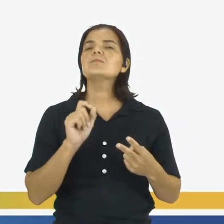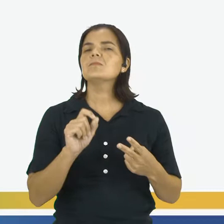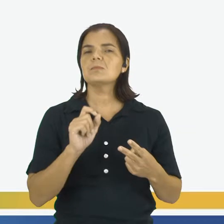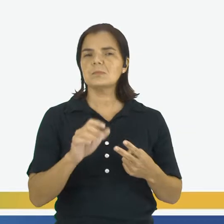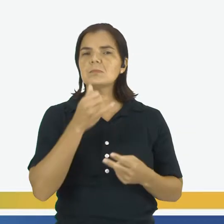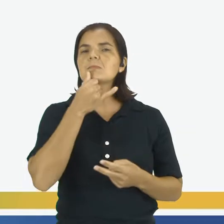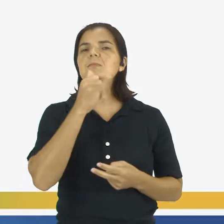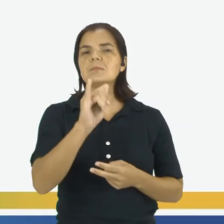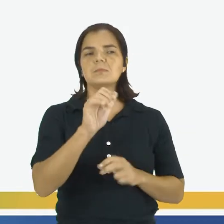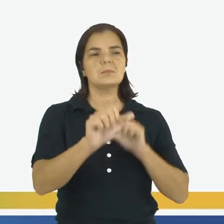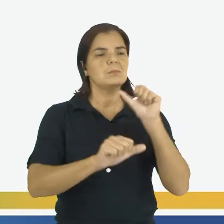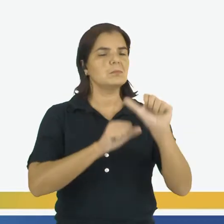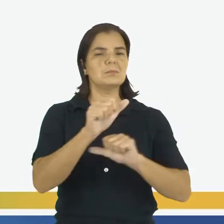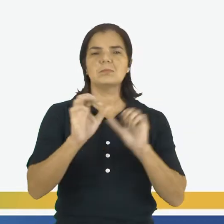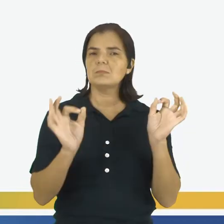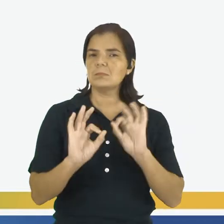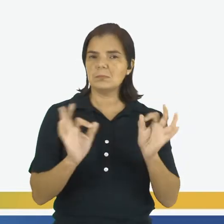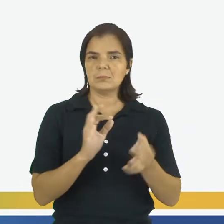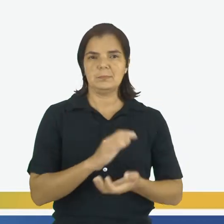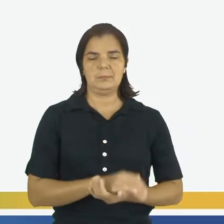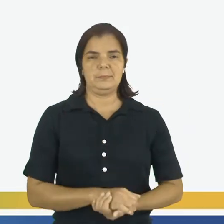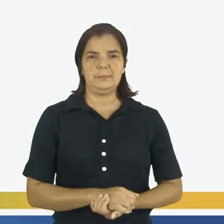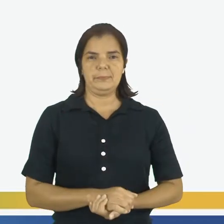são energias não renováveis?